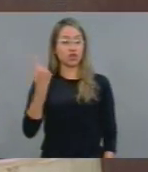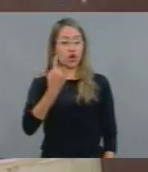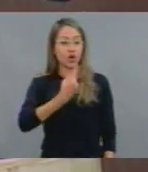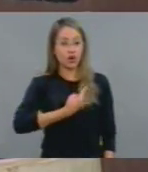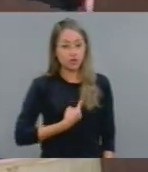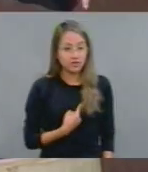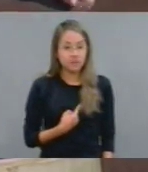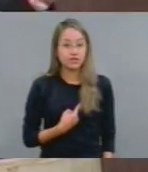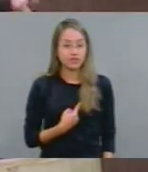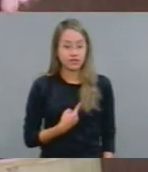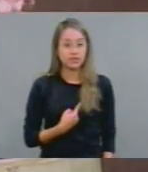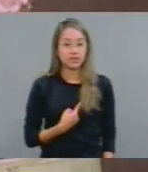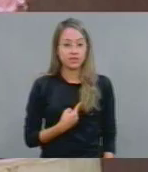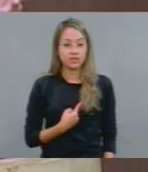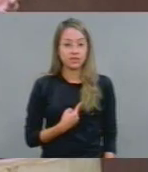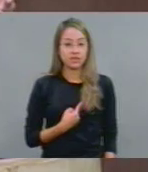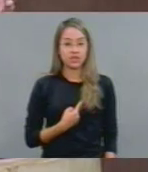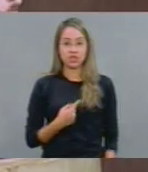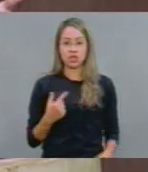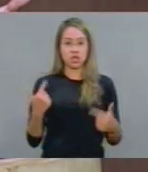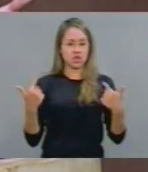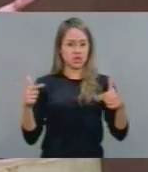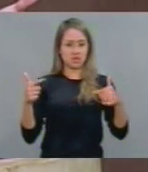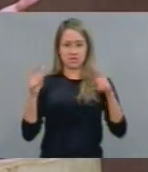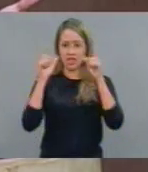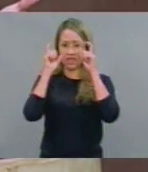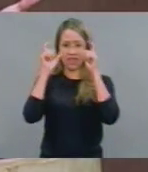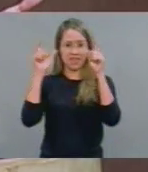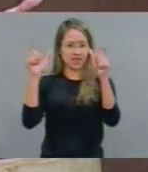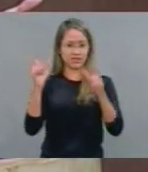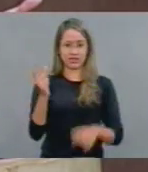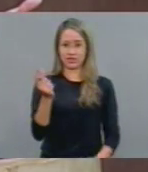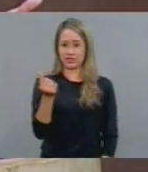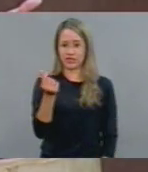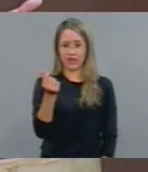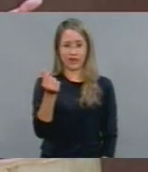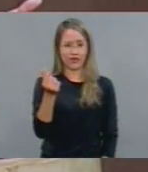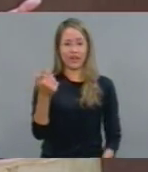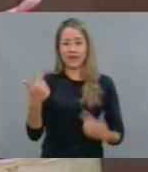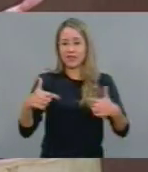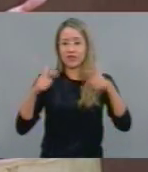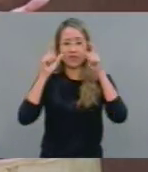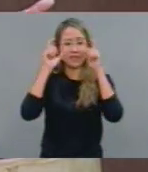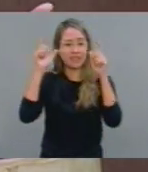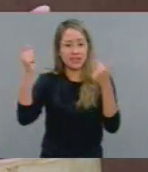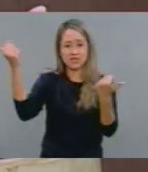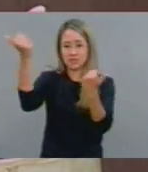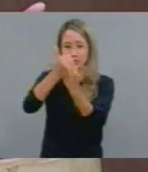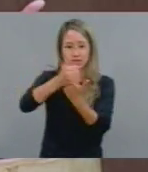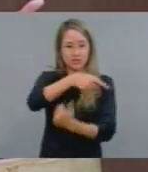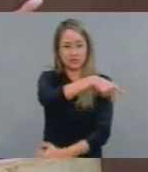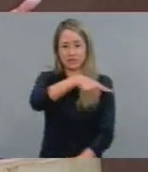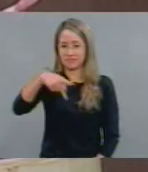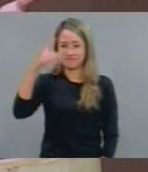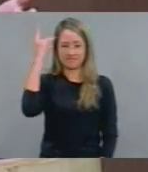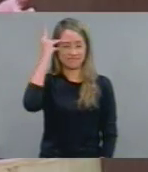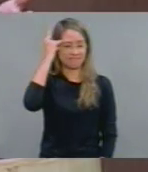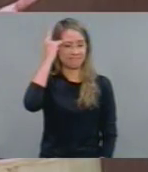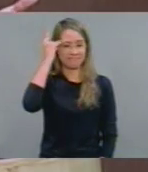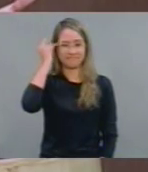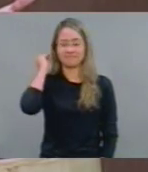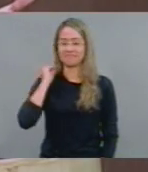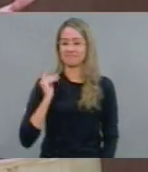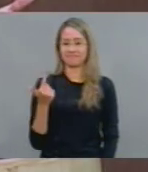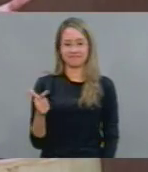não há dúvida, porque nós não temos nenhum interesse na ocupação do aparato de Estado. Não temos. Nós estamos